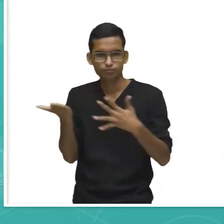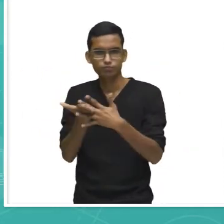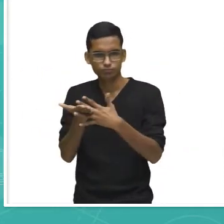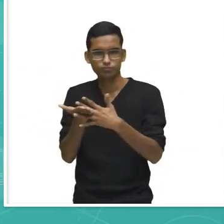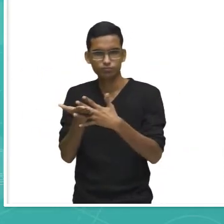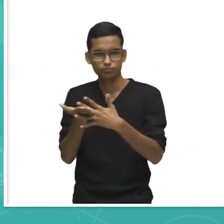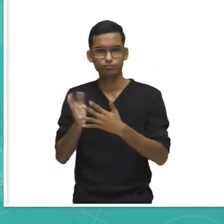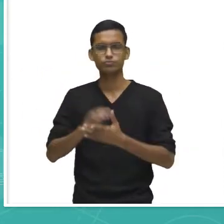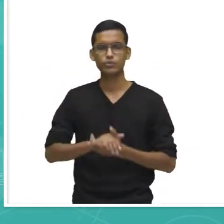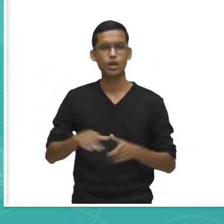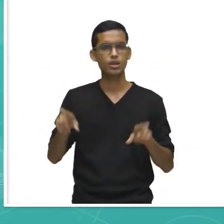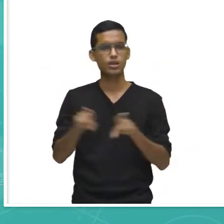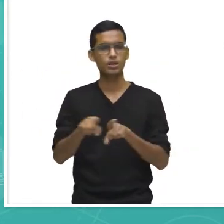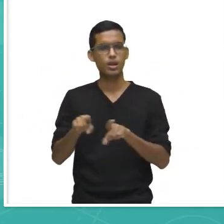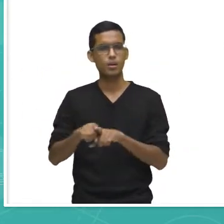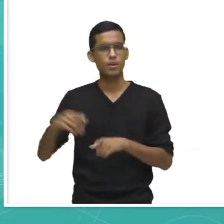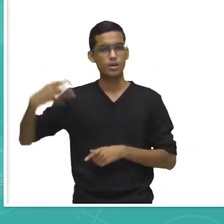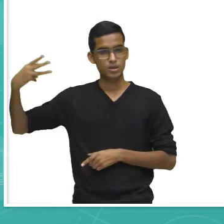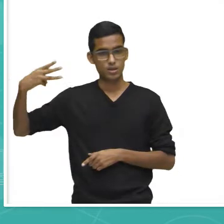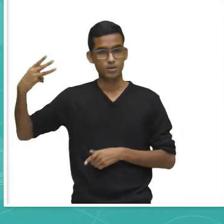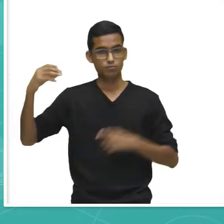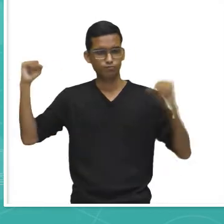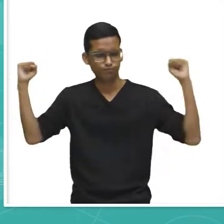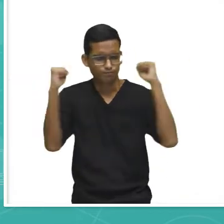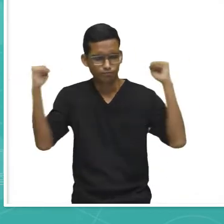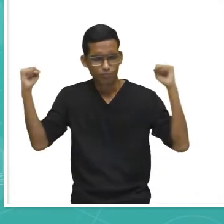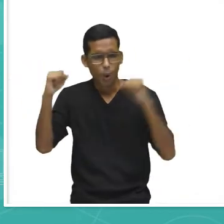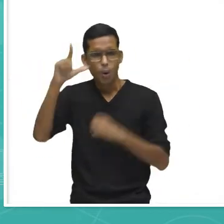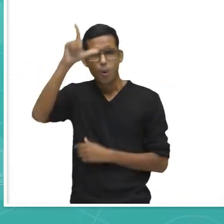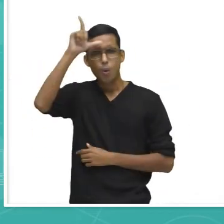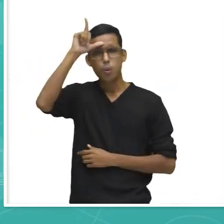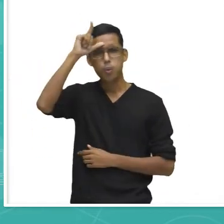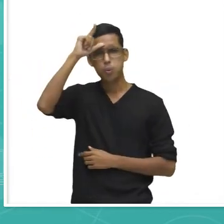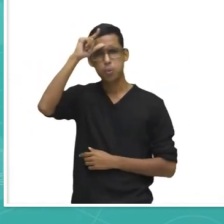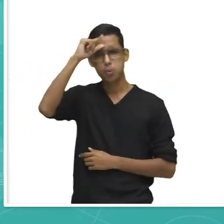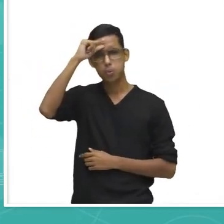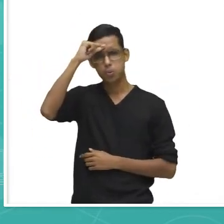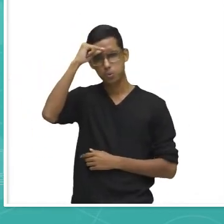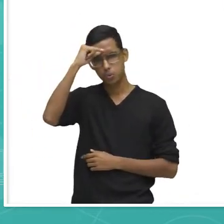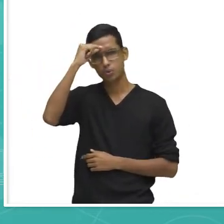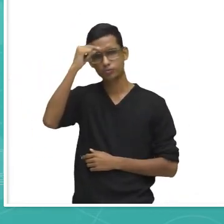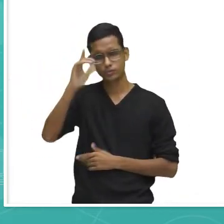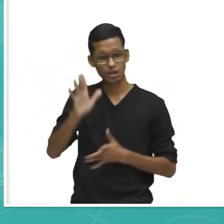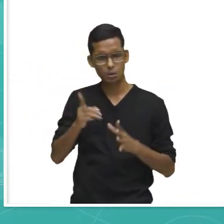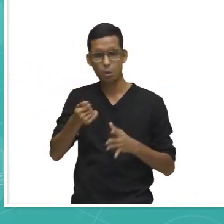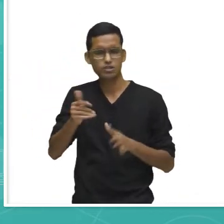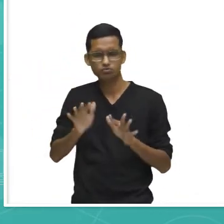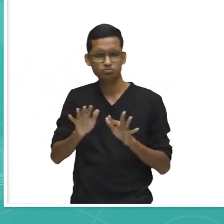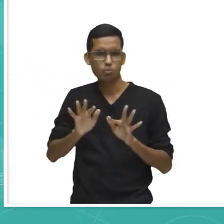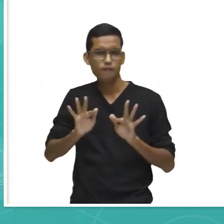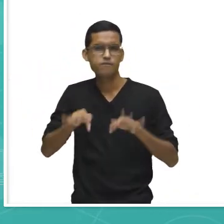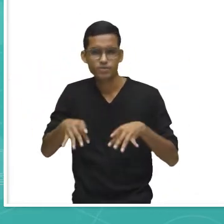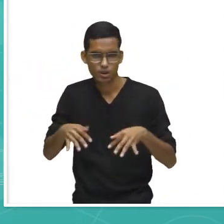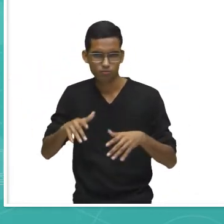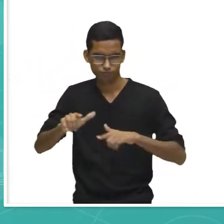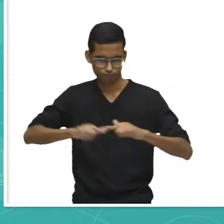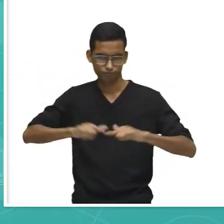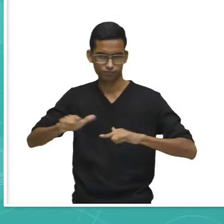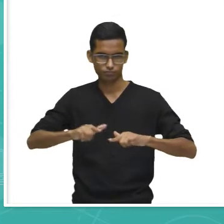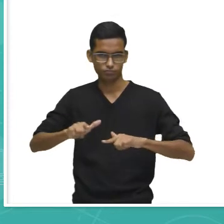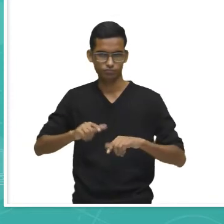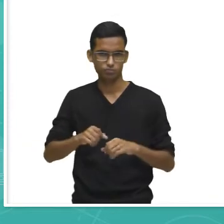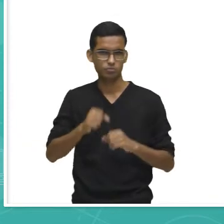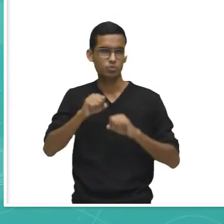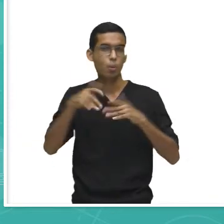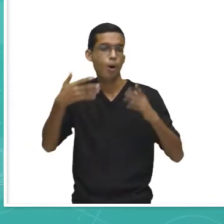ginástica de relaxamento, que normalmente é feito no final do período do trabalho, tá bom? E vamos ver aí características de cada uma das